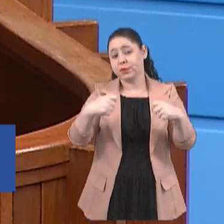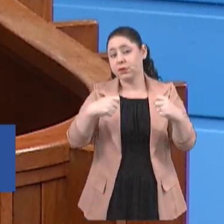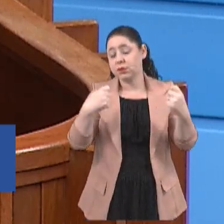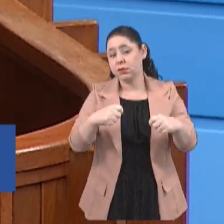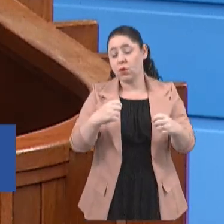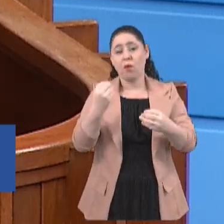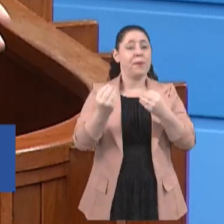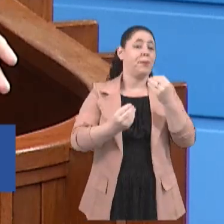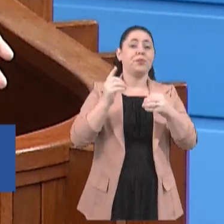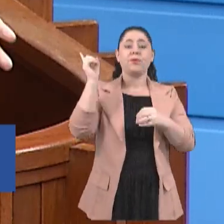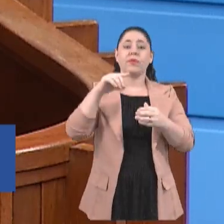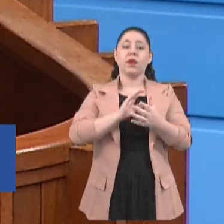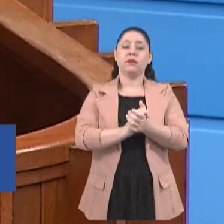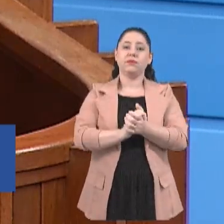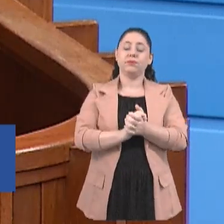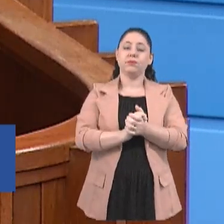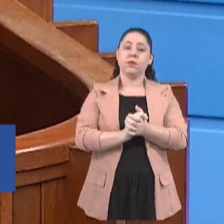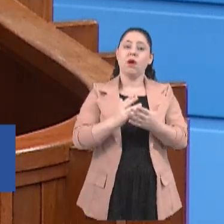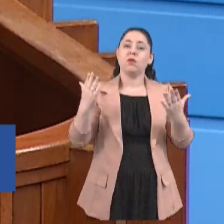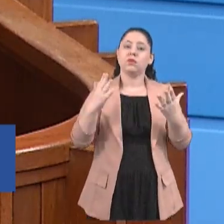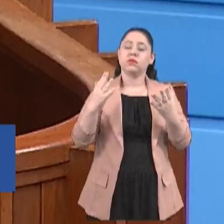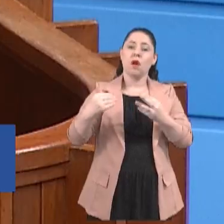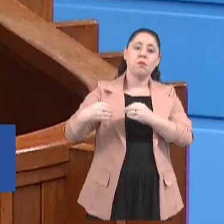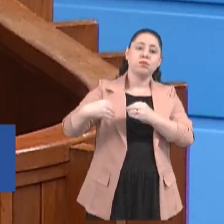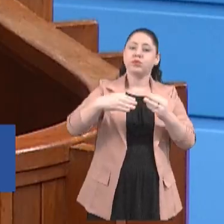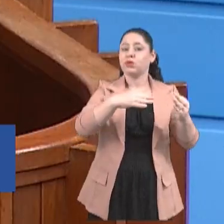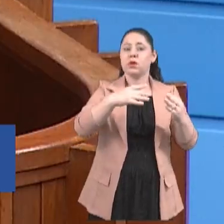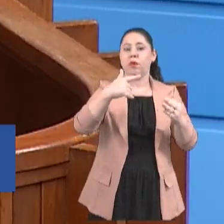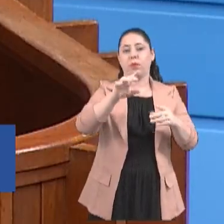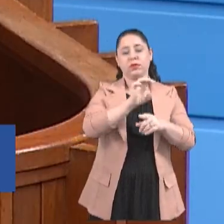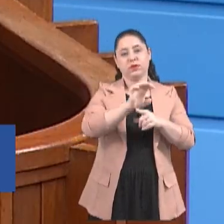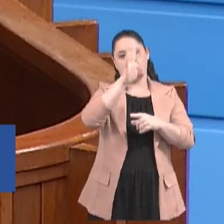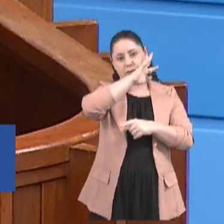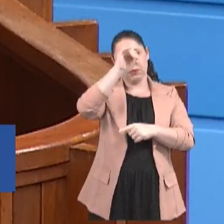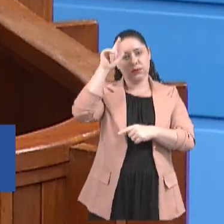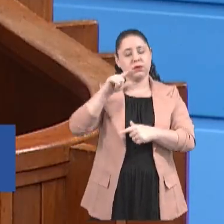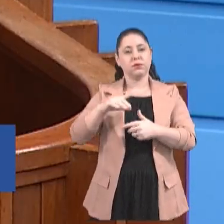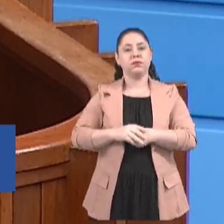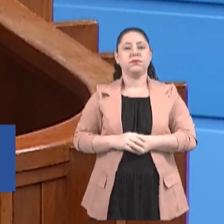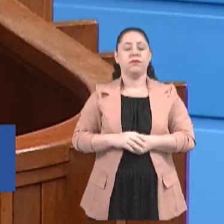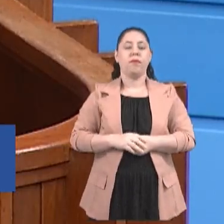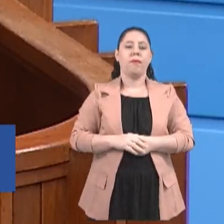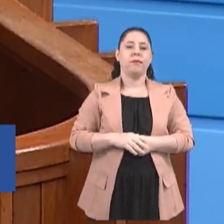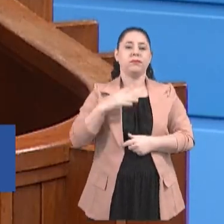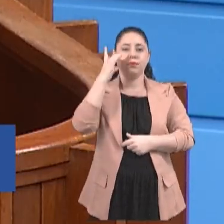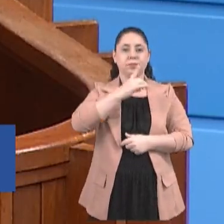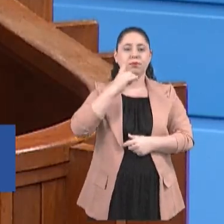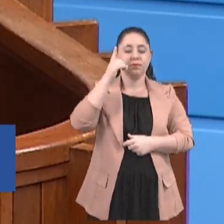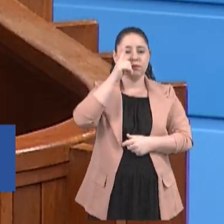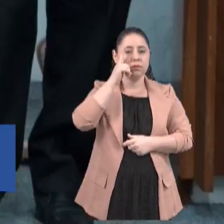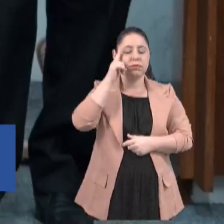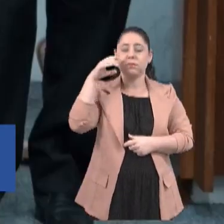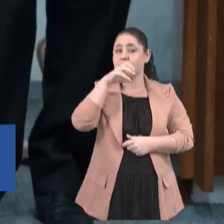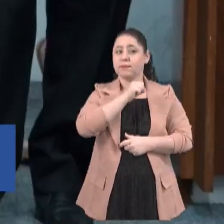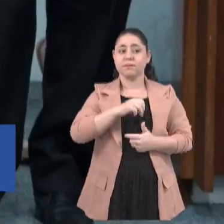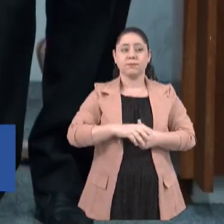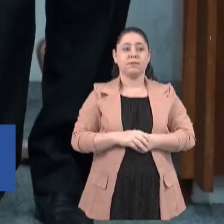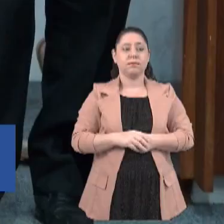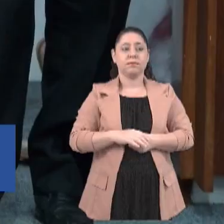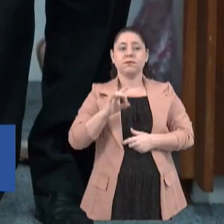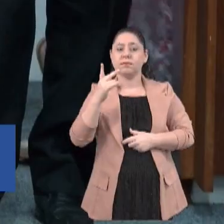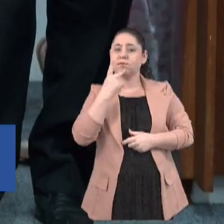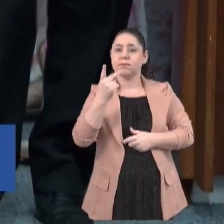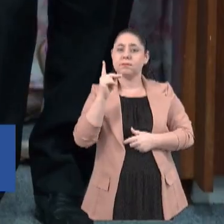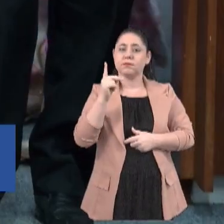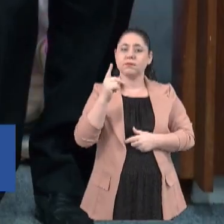que a melhor forma seria passar a concessão para o estado de Mato Grosso do Sul. Vou conceder uma parte à deputada Gleice. Uma parte aqui bem rapidinho, deputado. Só queria